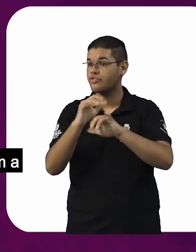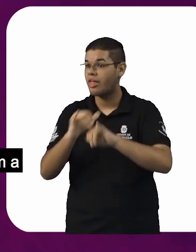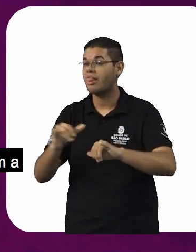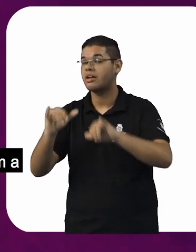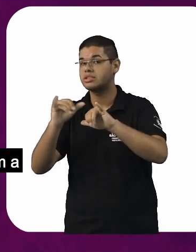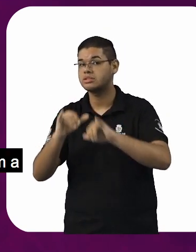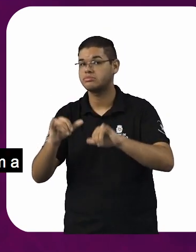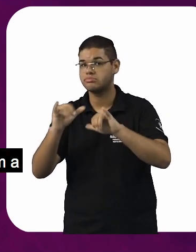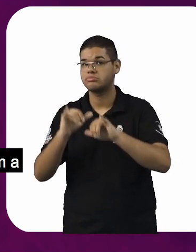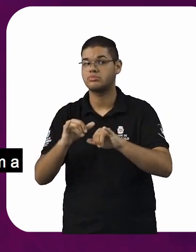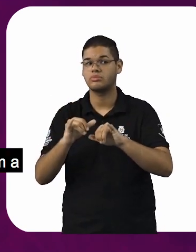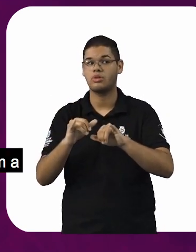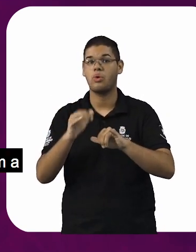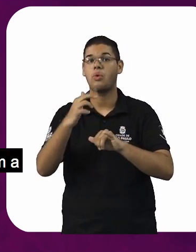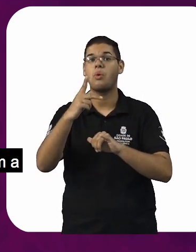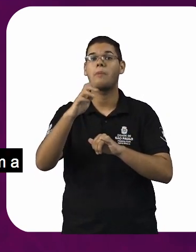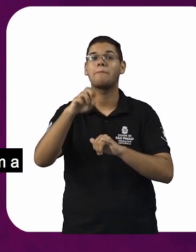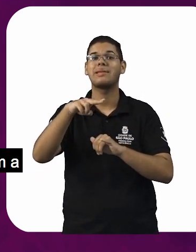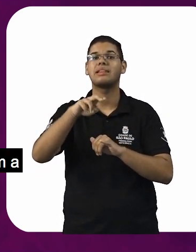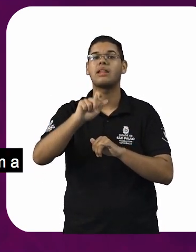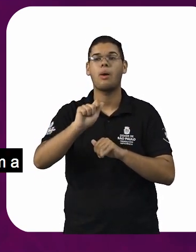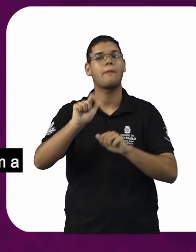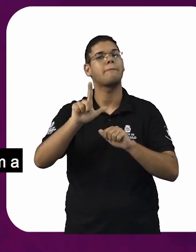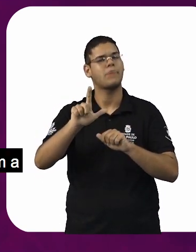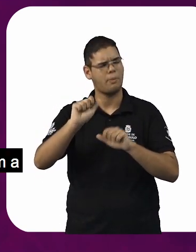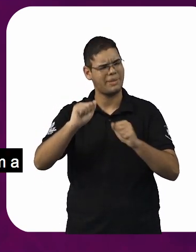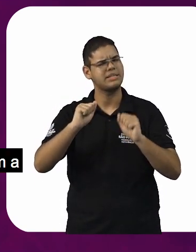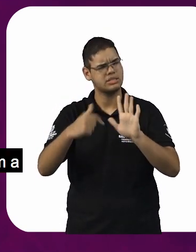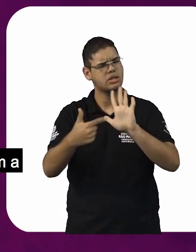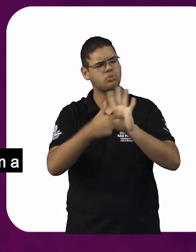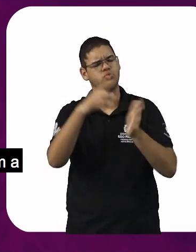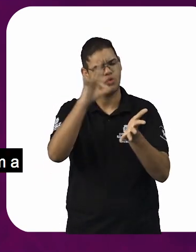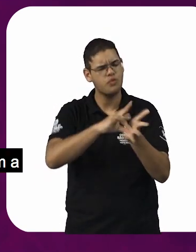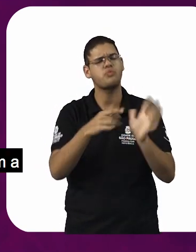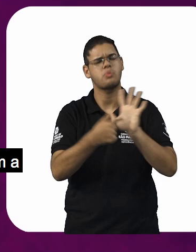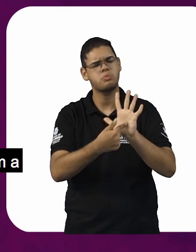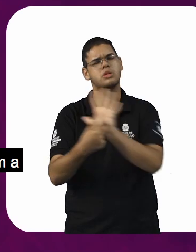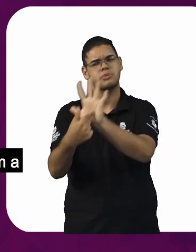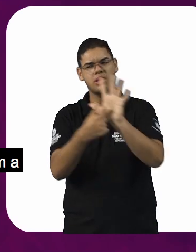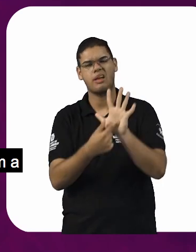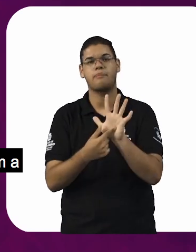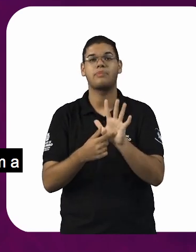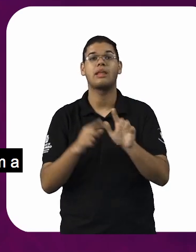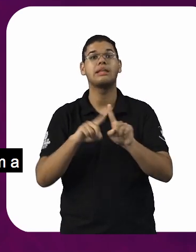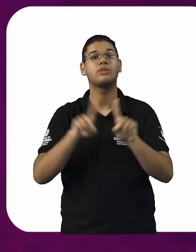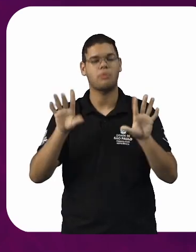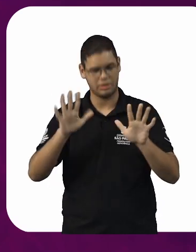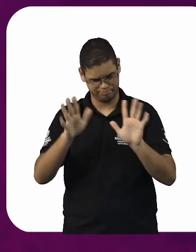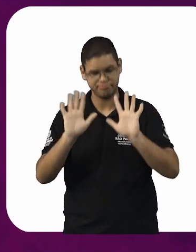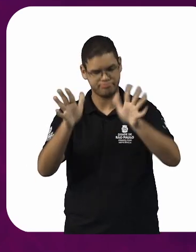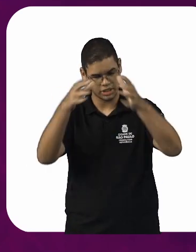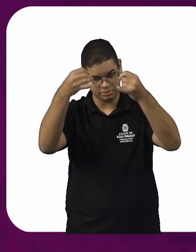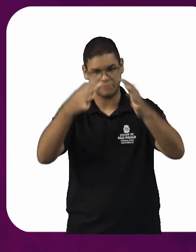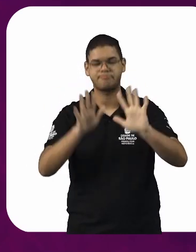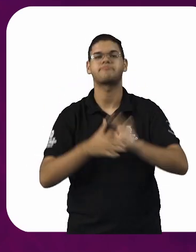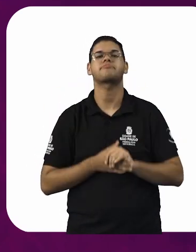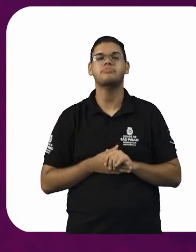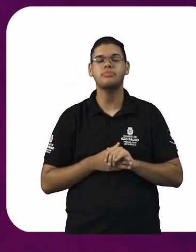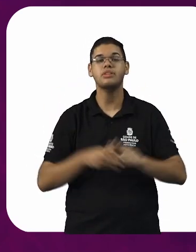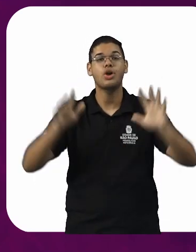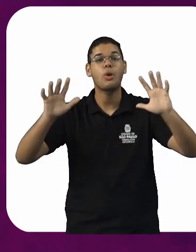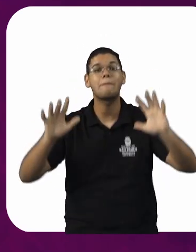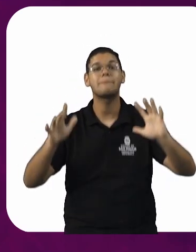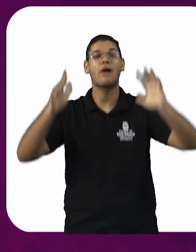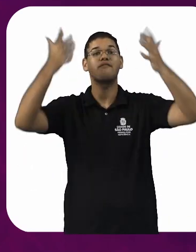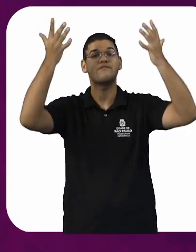presunções, né? Ao contrário do penal. O penal você tem que provar algo muito direto, com a intenção direta. Numa festa de fim de ano de empresa, as pessoas